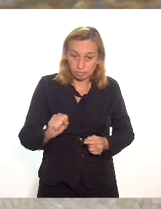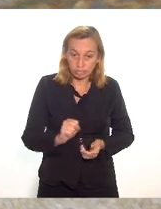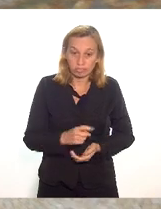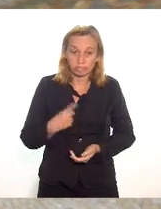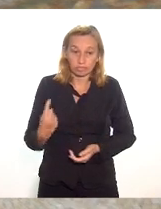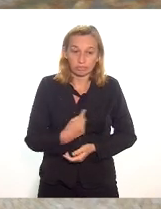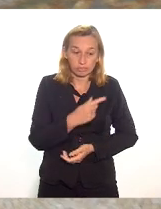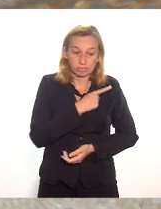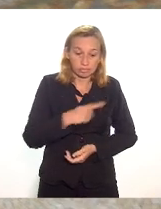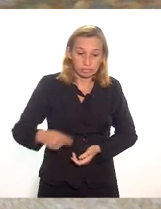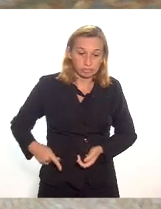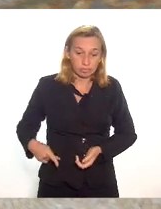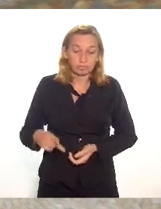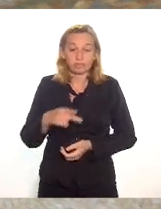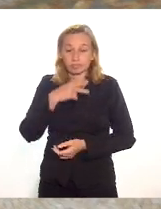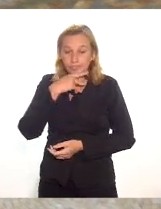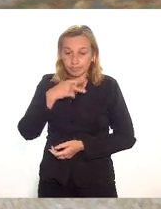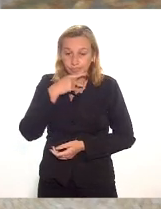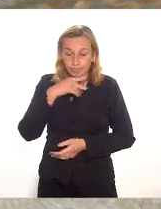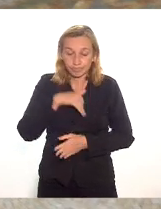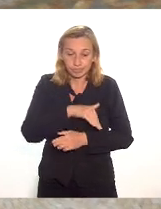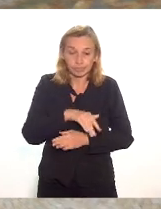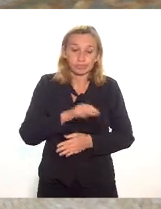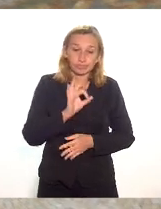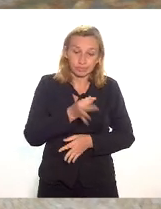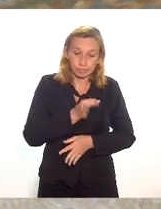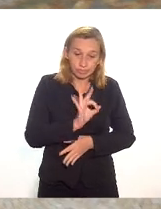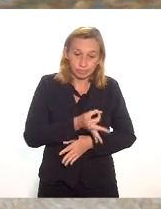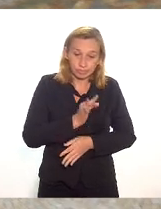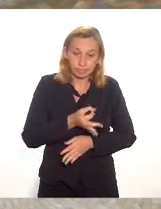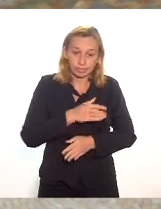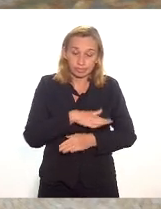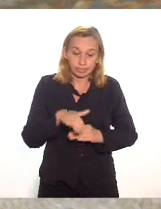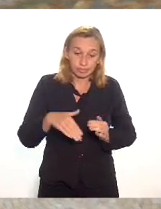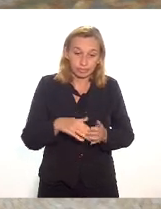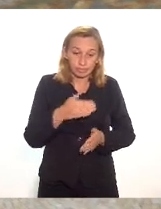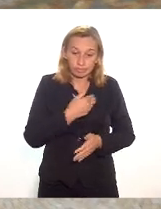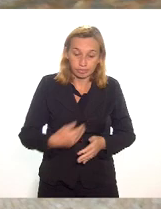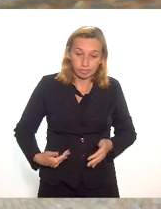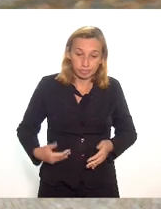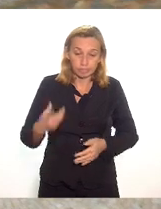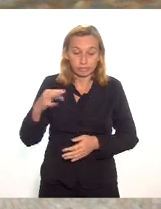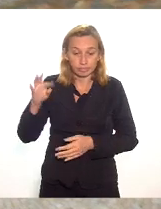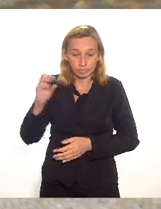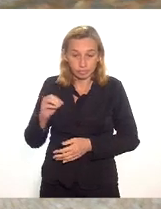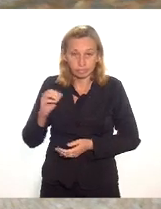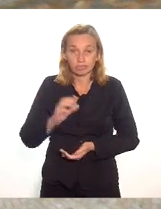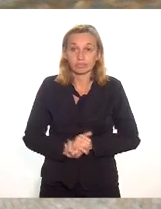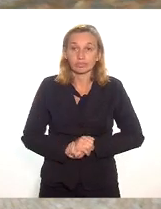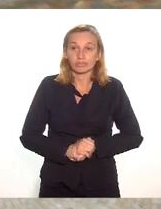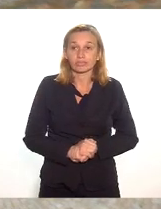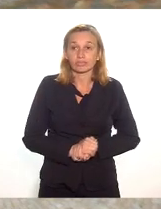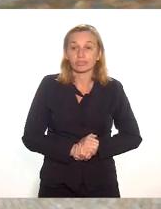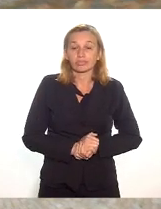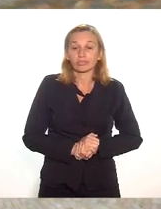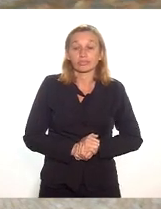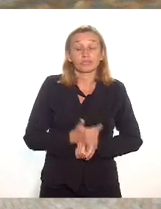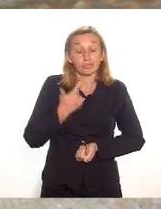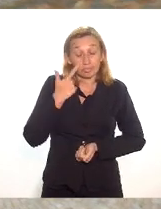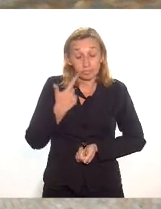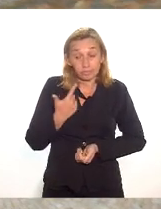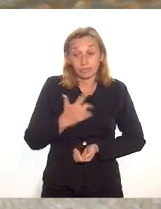nosso presidente, do parlamento e, consequentemente, do nosso governador Cláudio Castro.